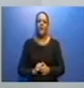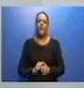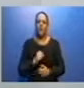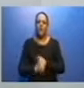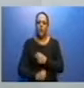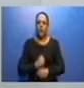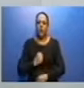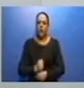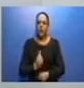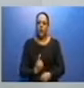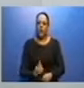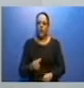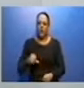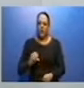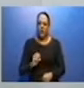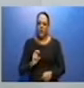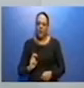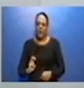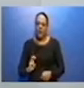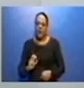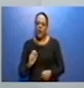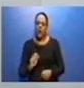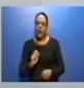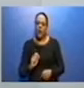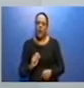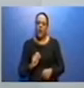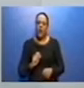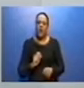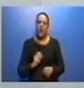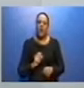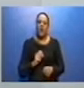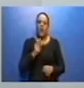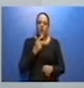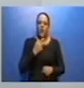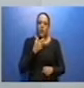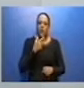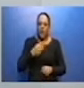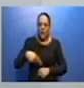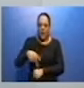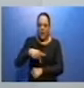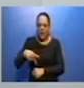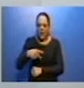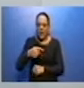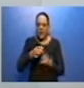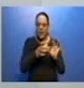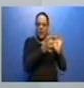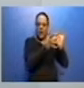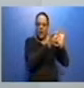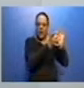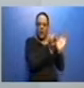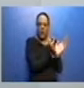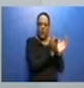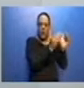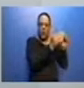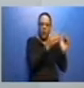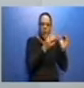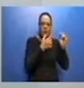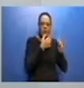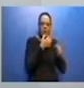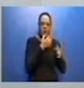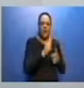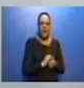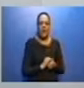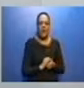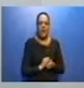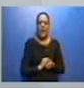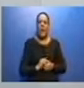marca aí, o Reino Unido se tornou o primeiro país com mais habitantes na cidade do que no campo.